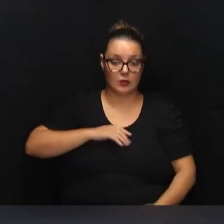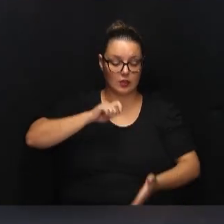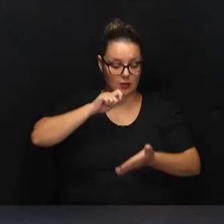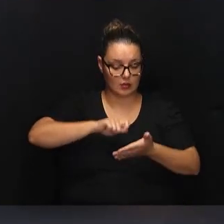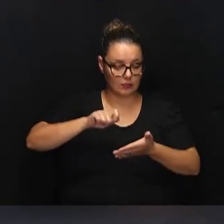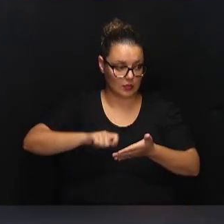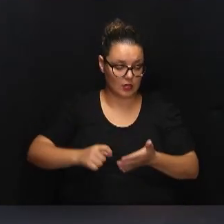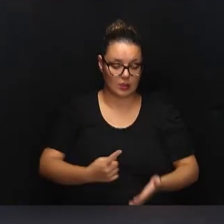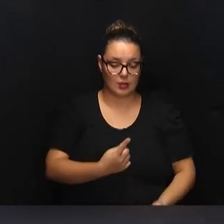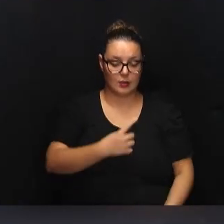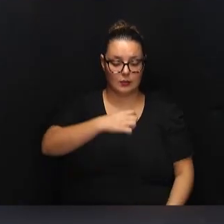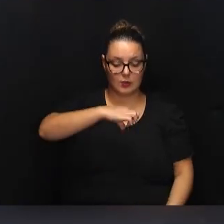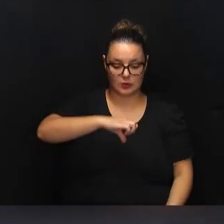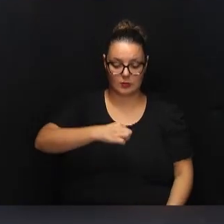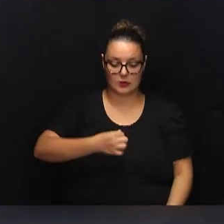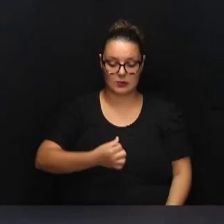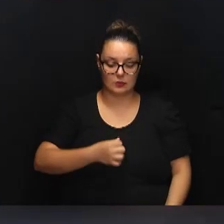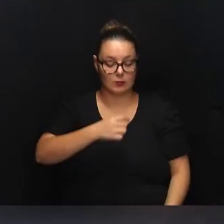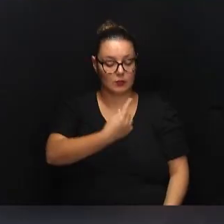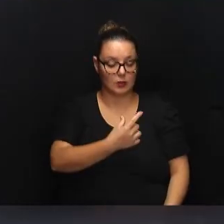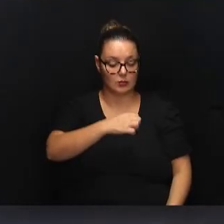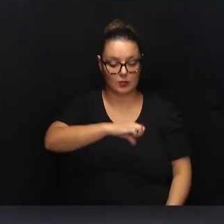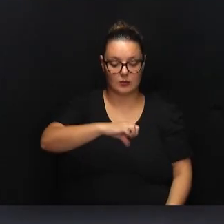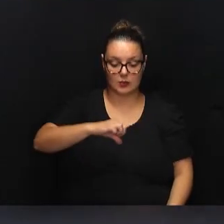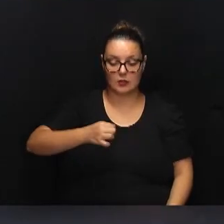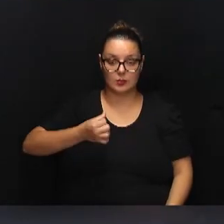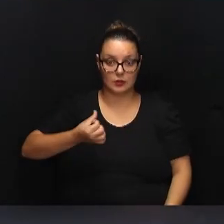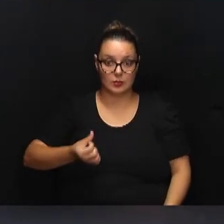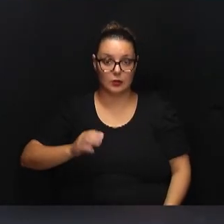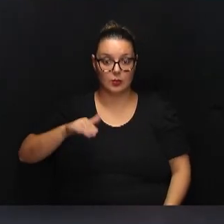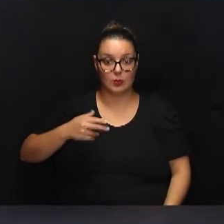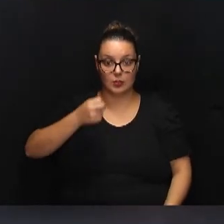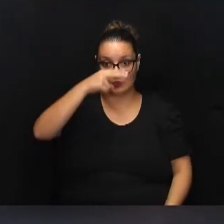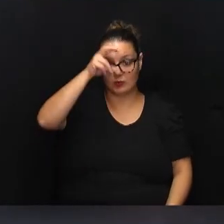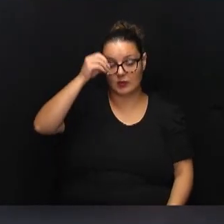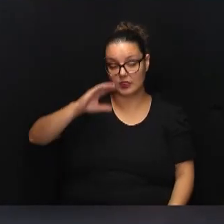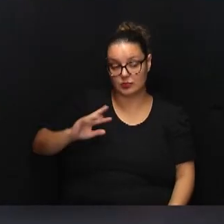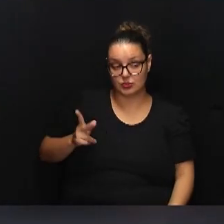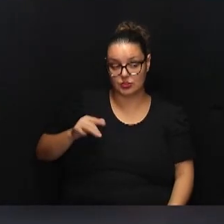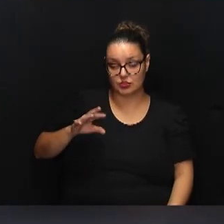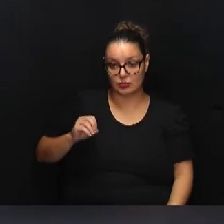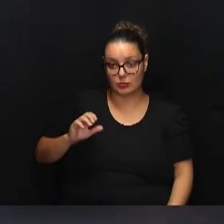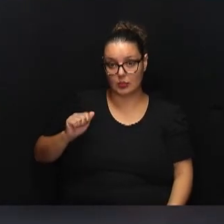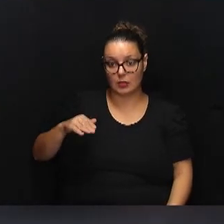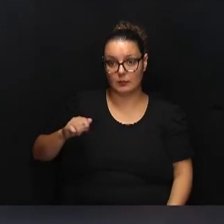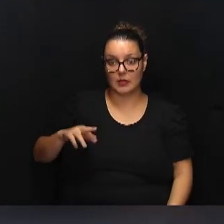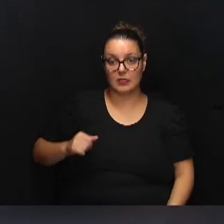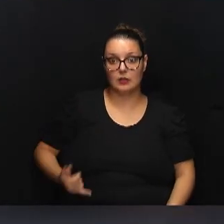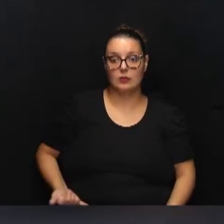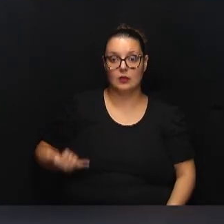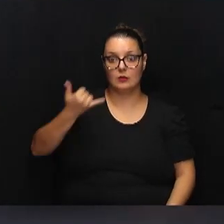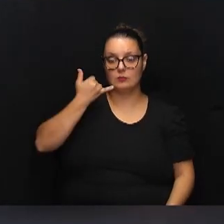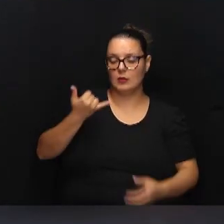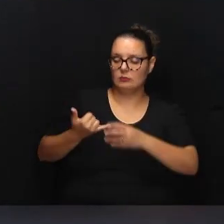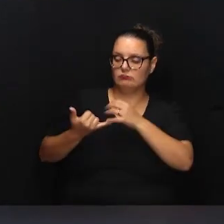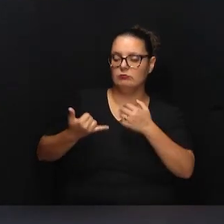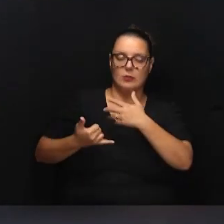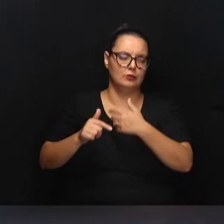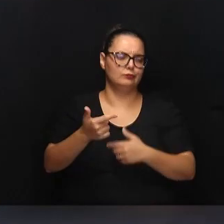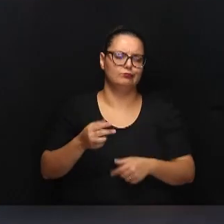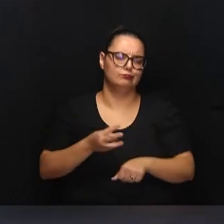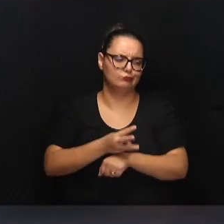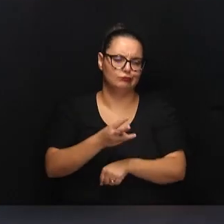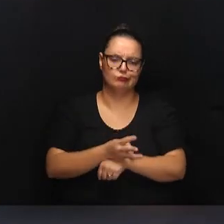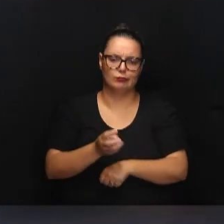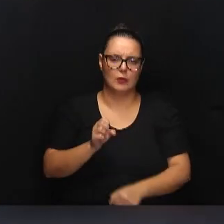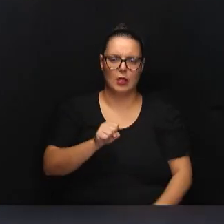fala em 1996, quando o prefeito era Chico Amaral. Naquele tempo, o telefone celular ainda era analógico. Não tinha WhatsApp, não tinha mensagem